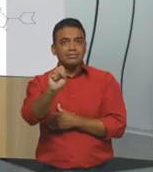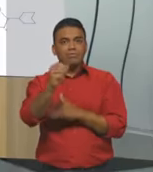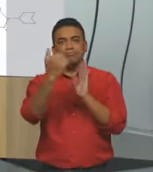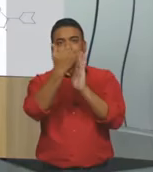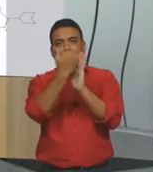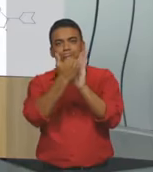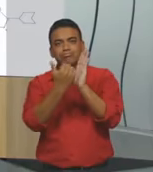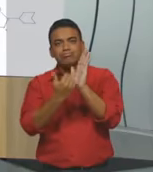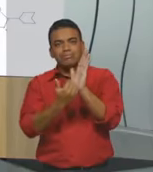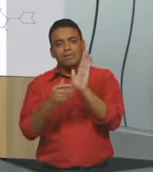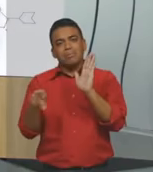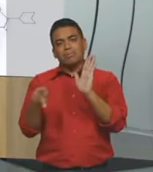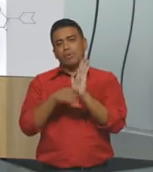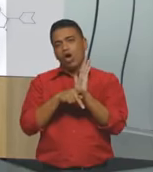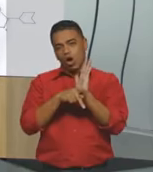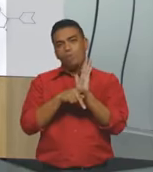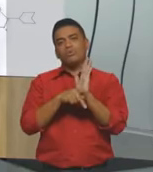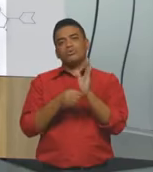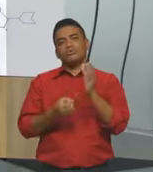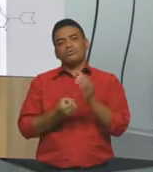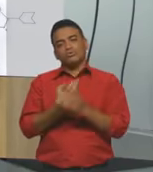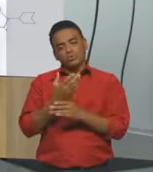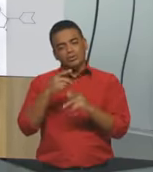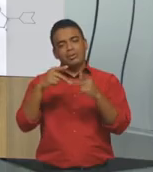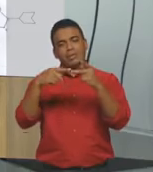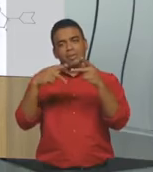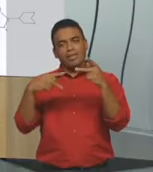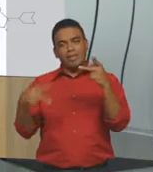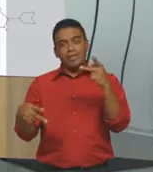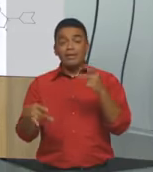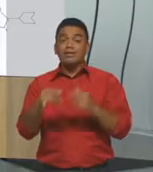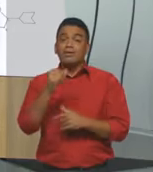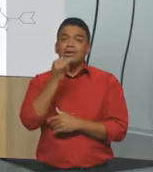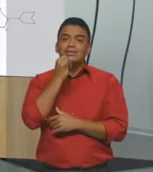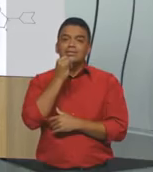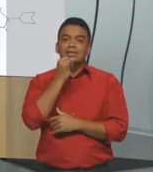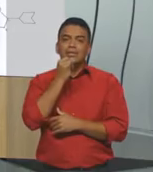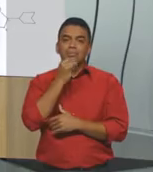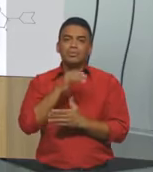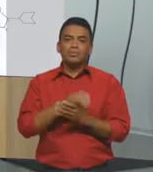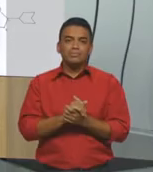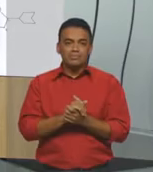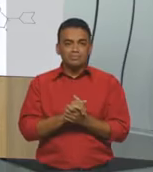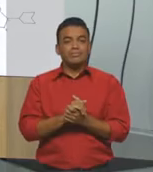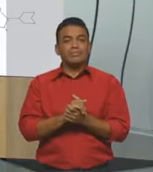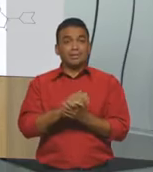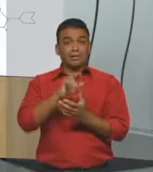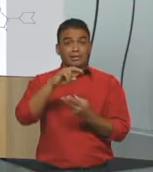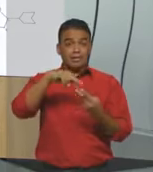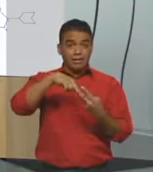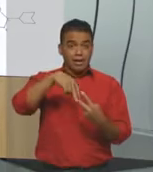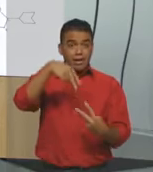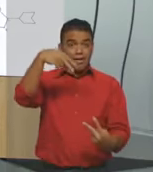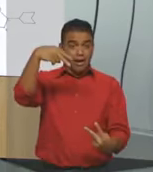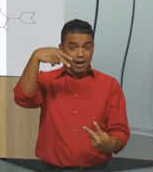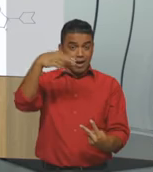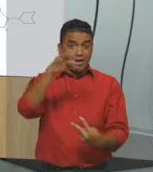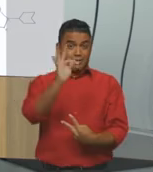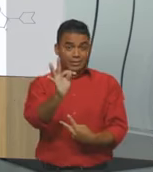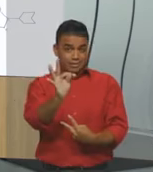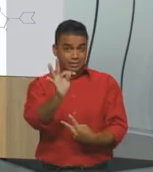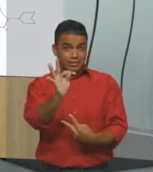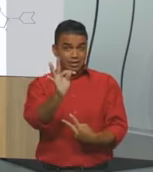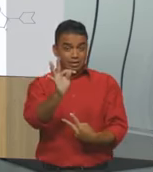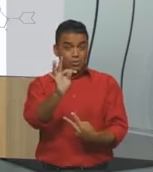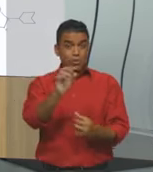da minha proteína. Igual eu tenho aqui o exemplo. DNA, transcrição, transcreveu em